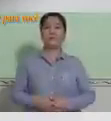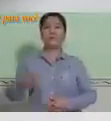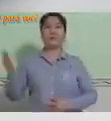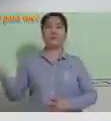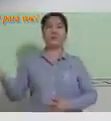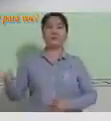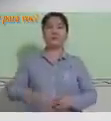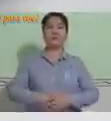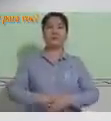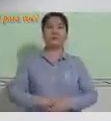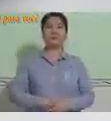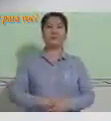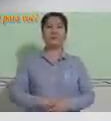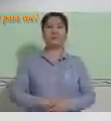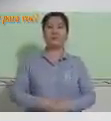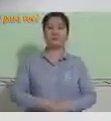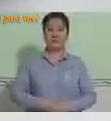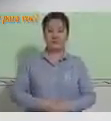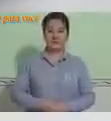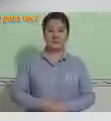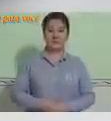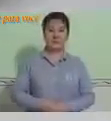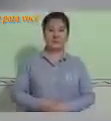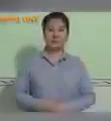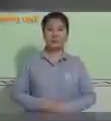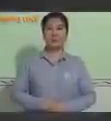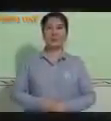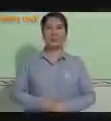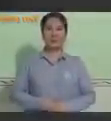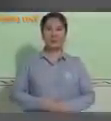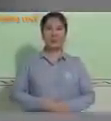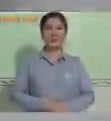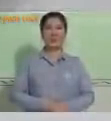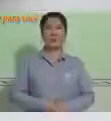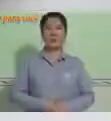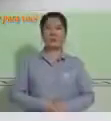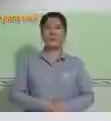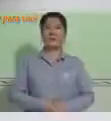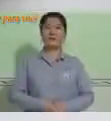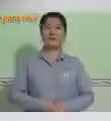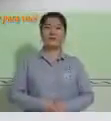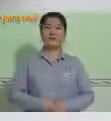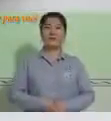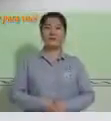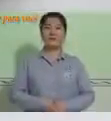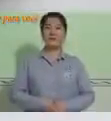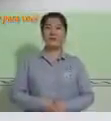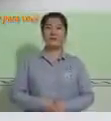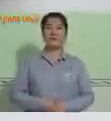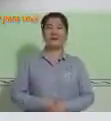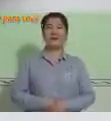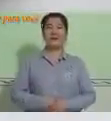Além disso, vírgula, durante toda a recuperação, vírgula, também é indicado evitar fazer esforços físicos, vírgula, relaxar, vírgula,